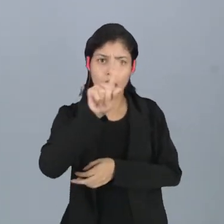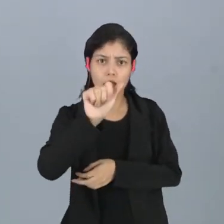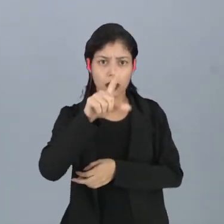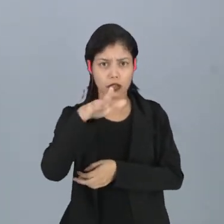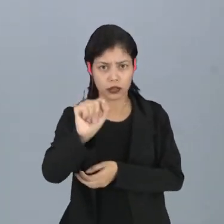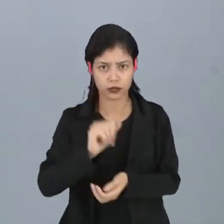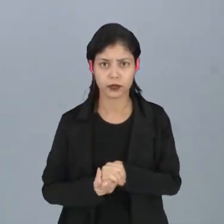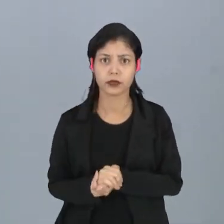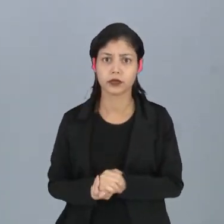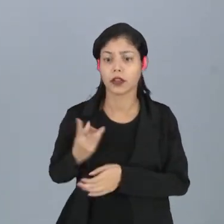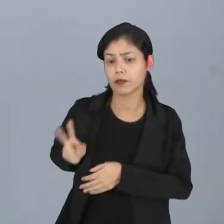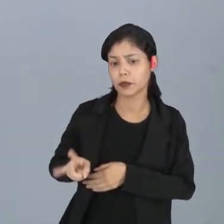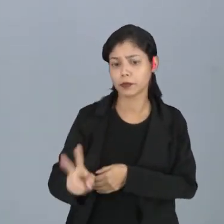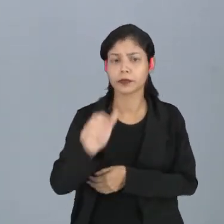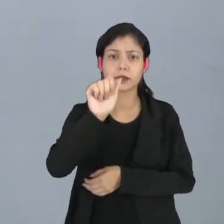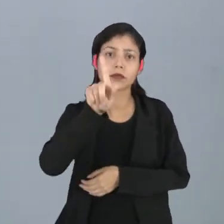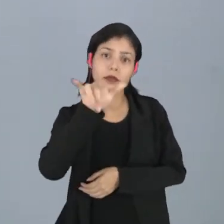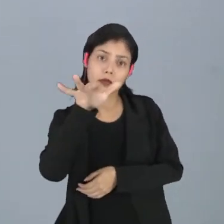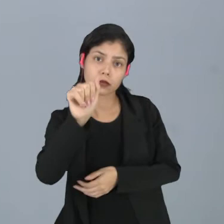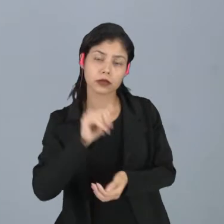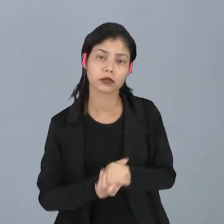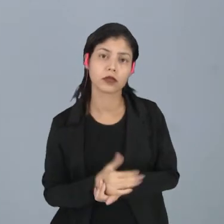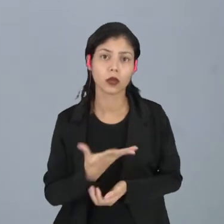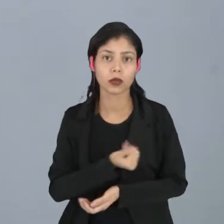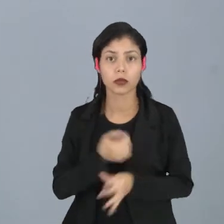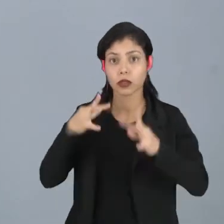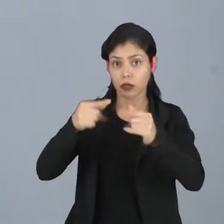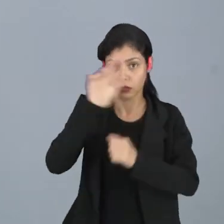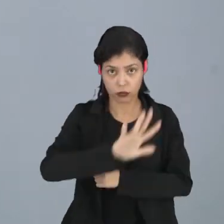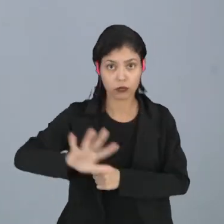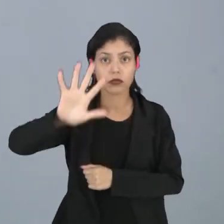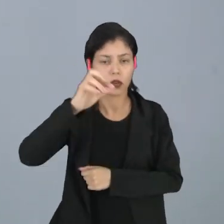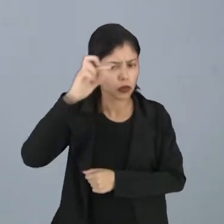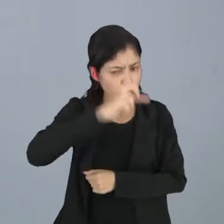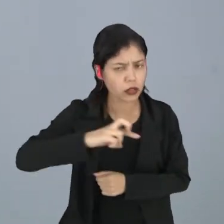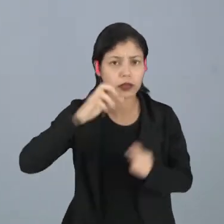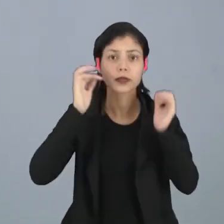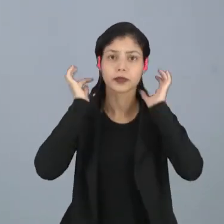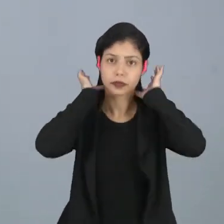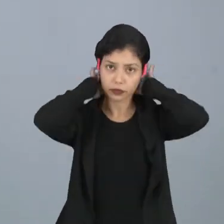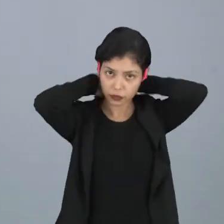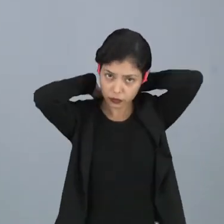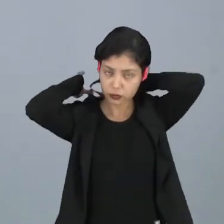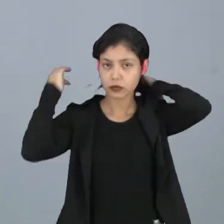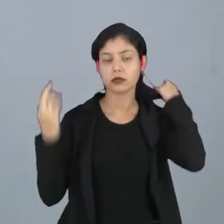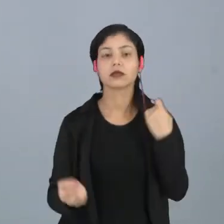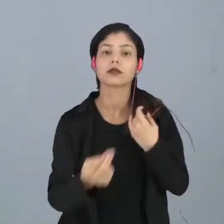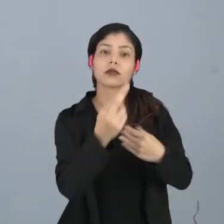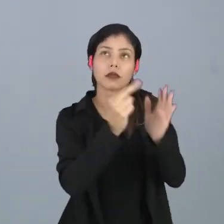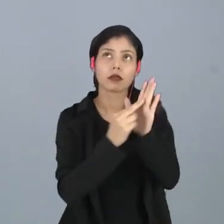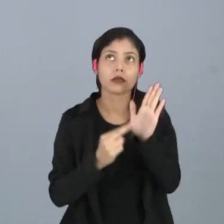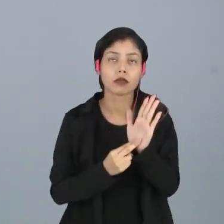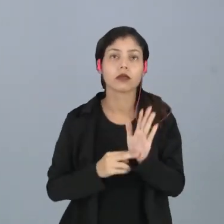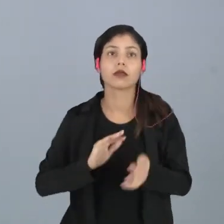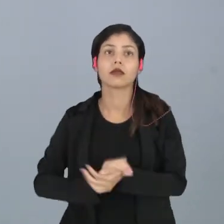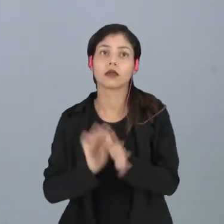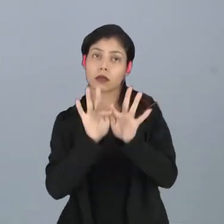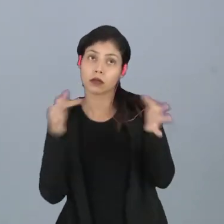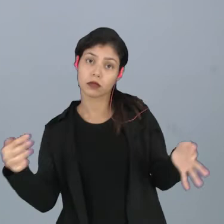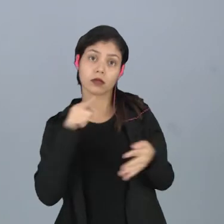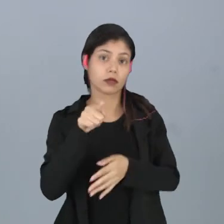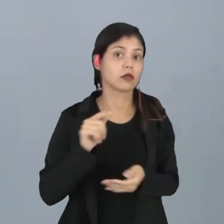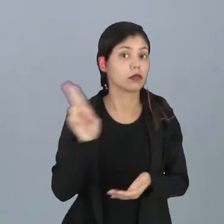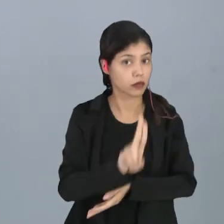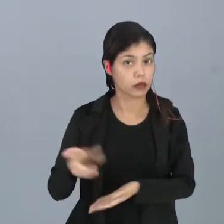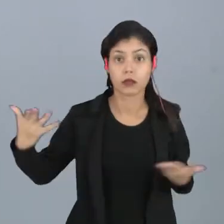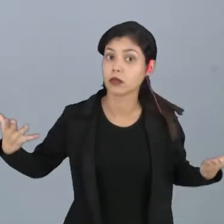a frequência absoluta e o número total de observações. Registre essa frase que nós